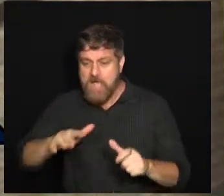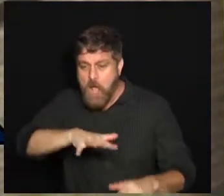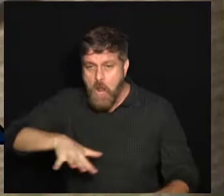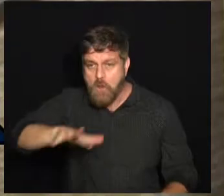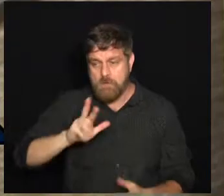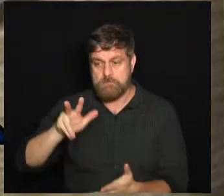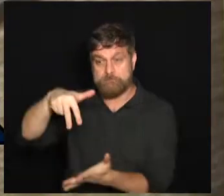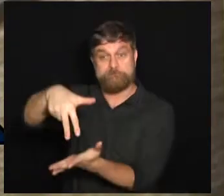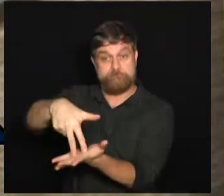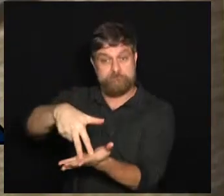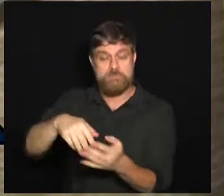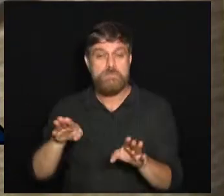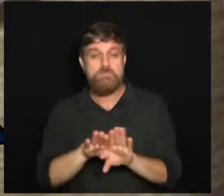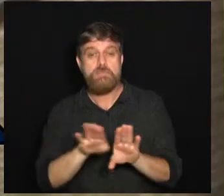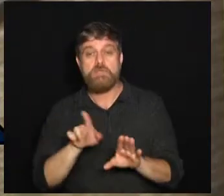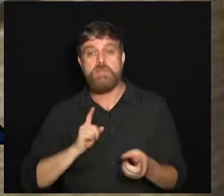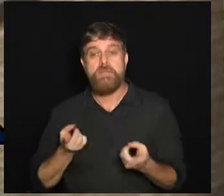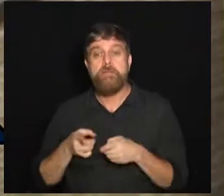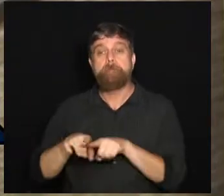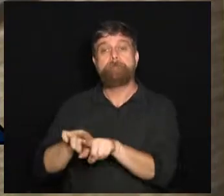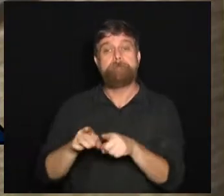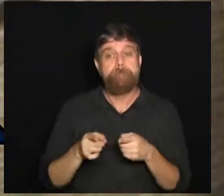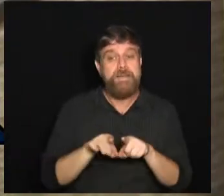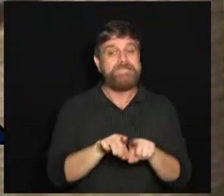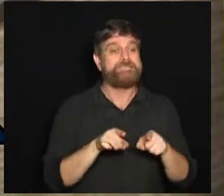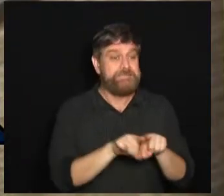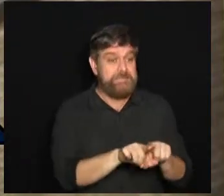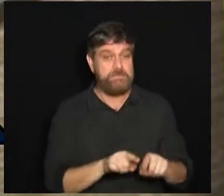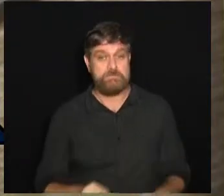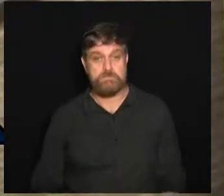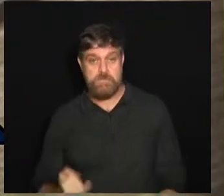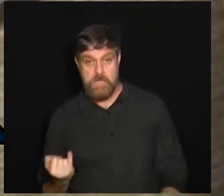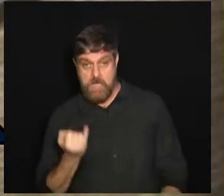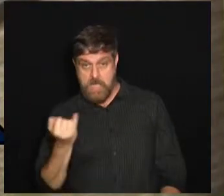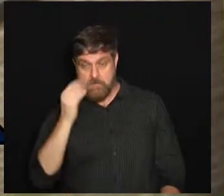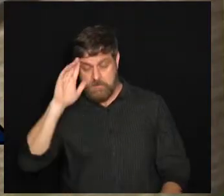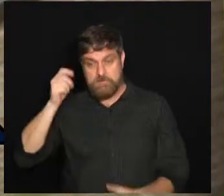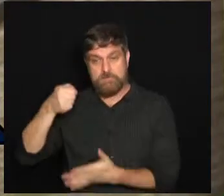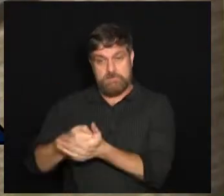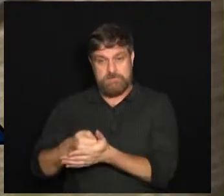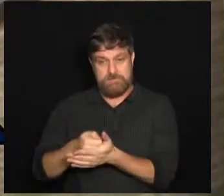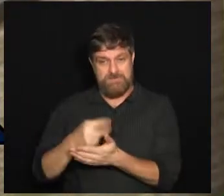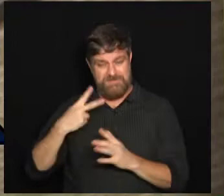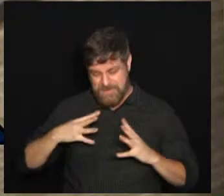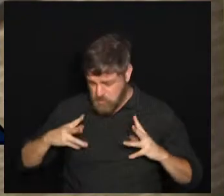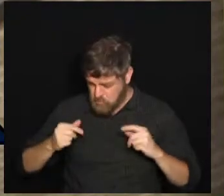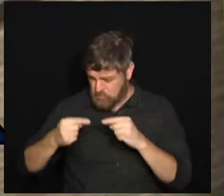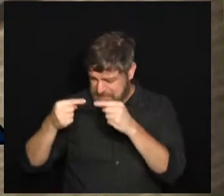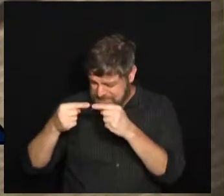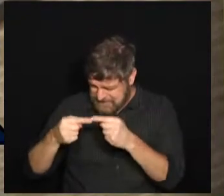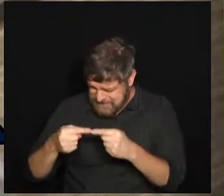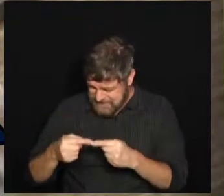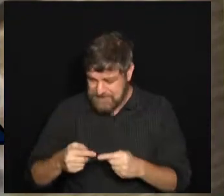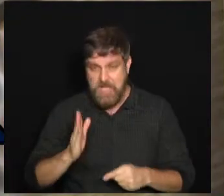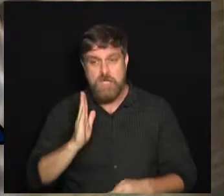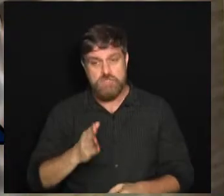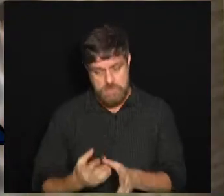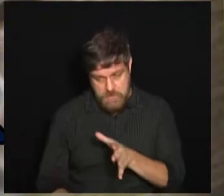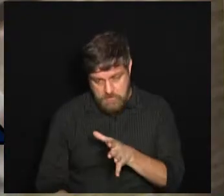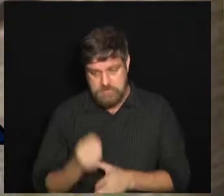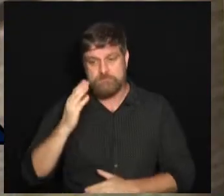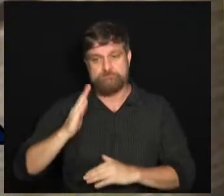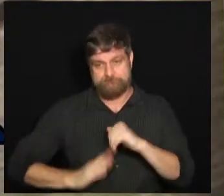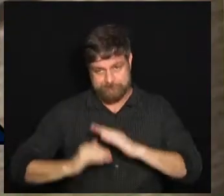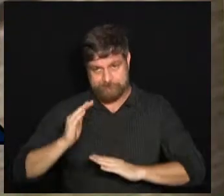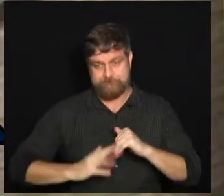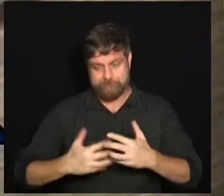ocupam, e também com relação aos parceiros. E o que é importante, que a decisão foi unânime e ela já vem sendo